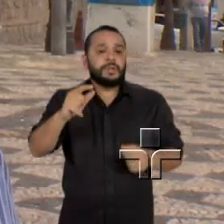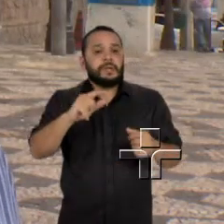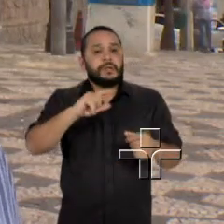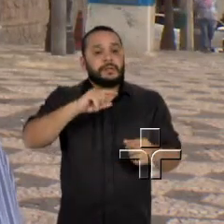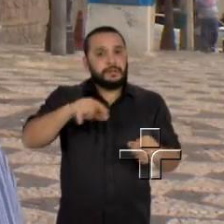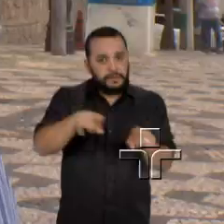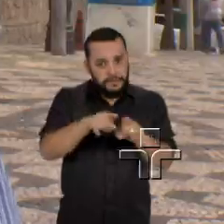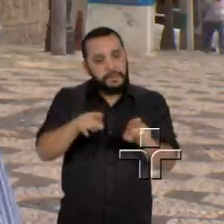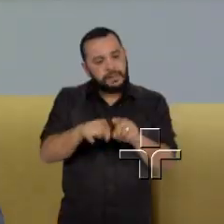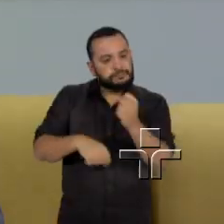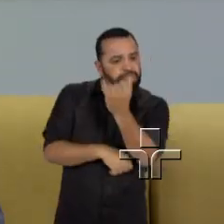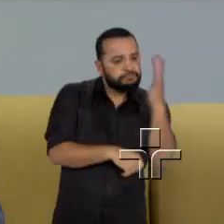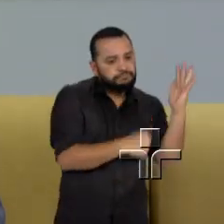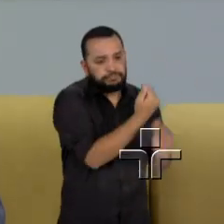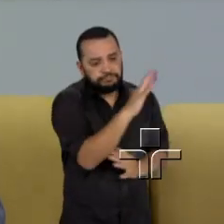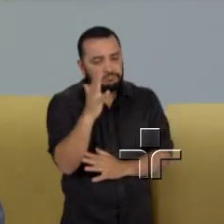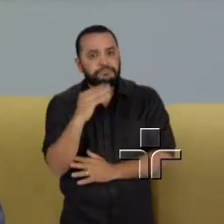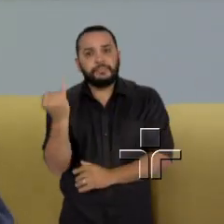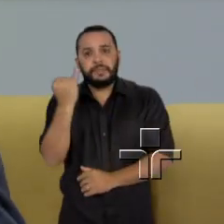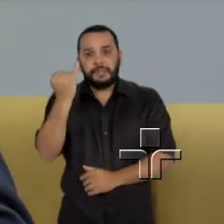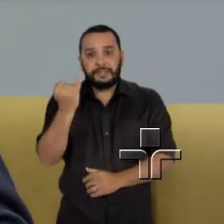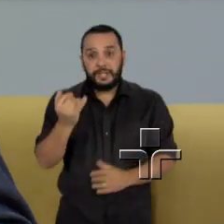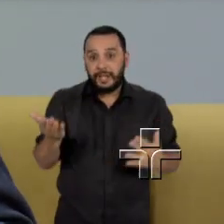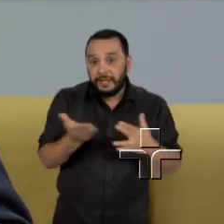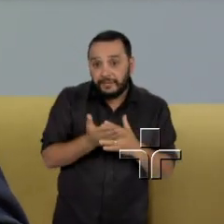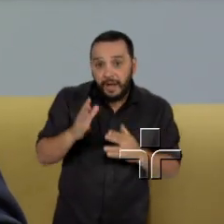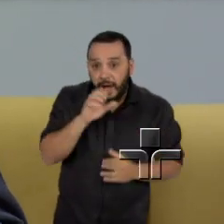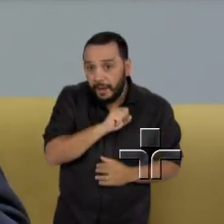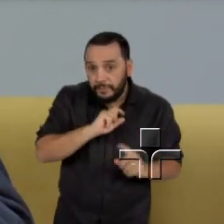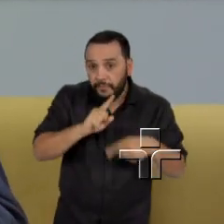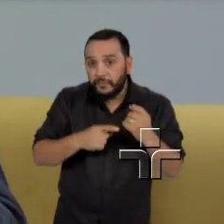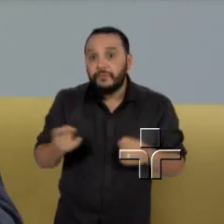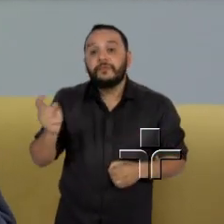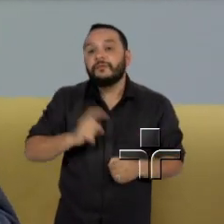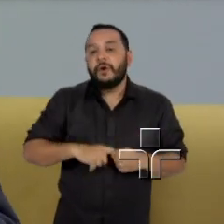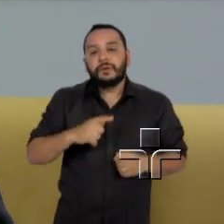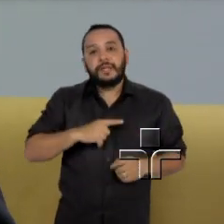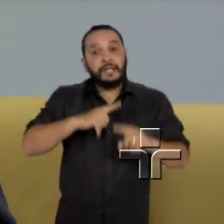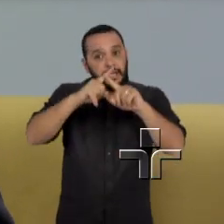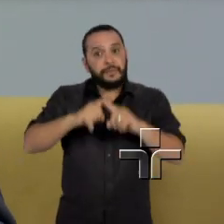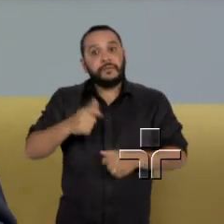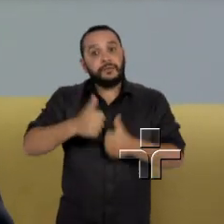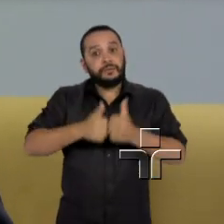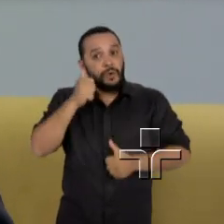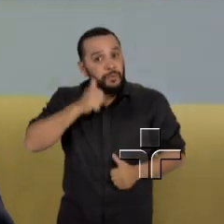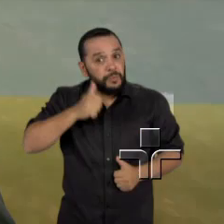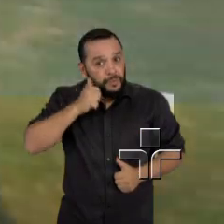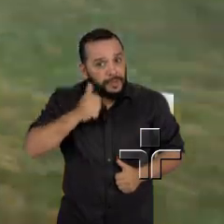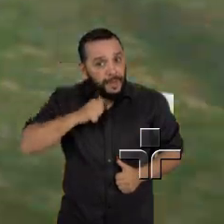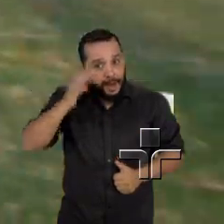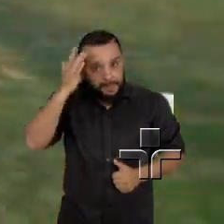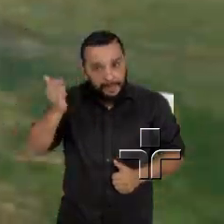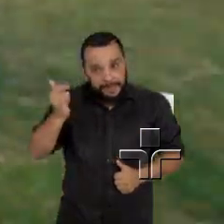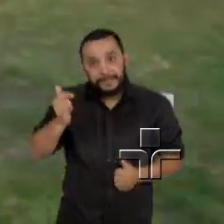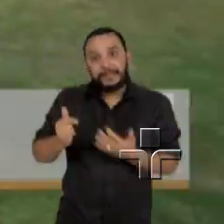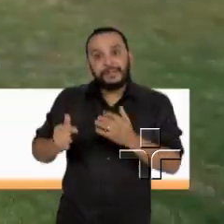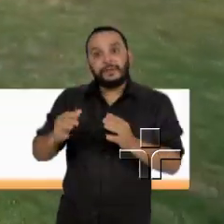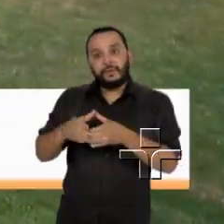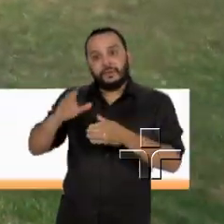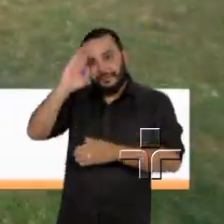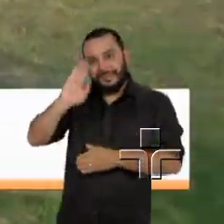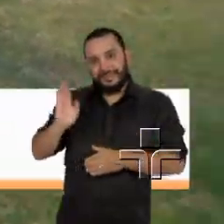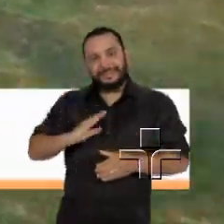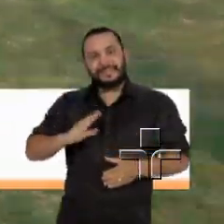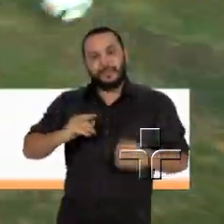do meio ambiente. A gente vai para o intervalo agora. Na volta, o torneio internacional de futebol feminino. Amanhã, as atletas do Brasil entram